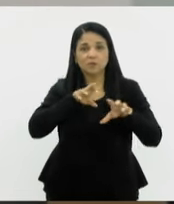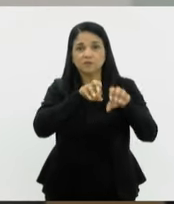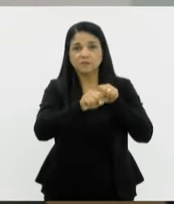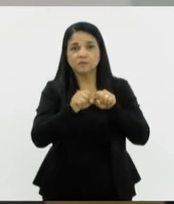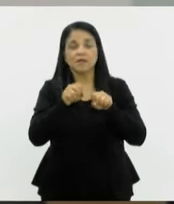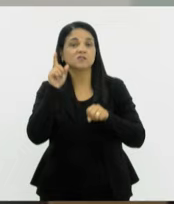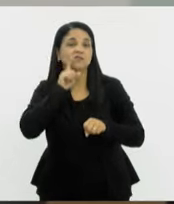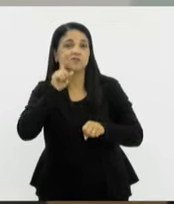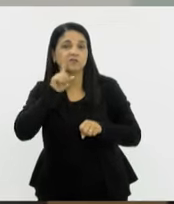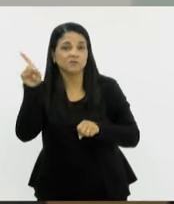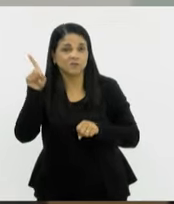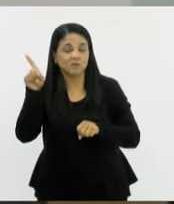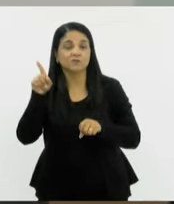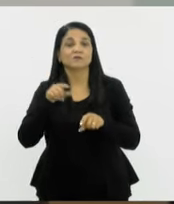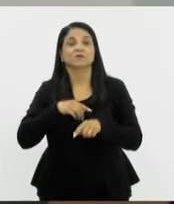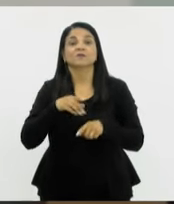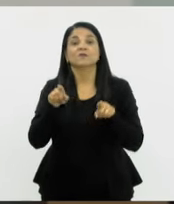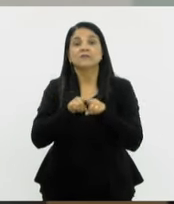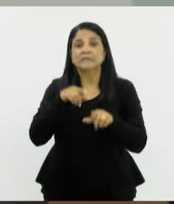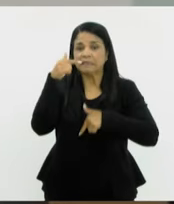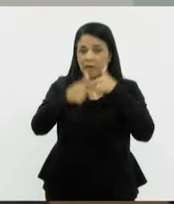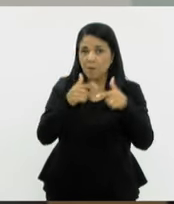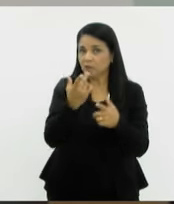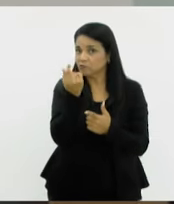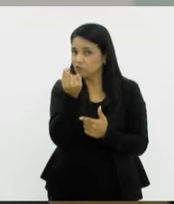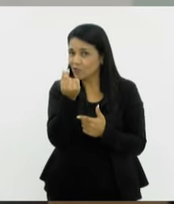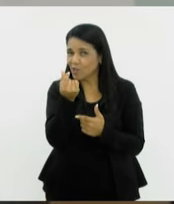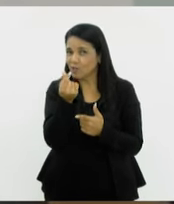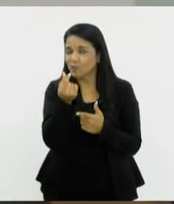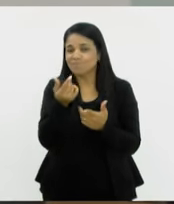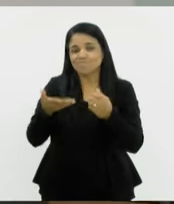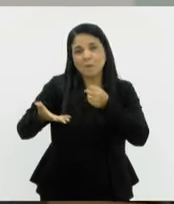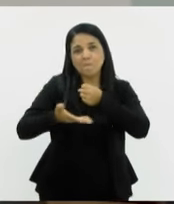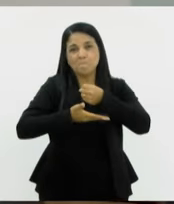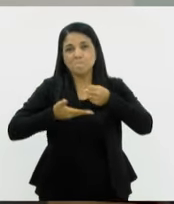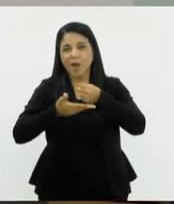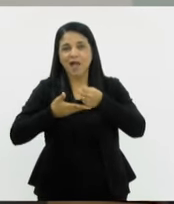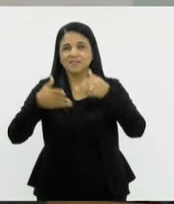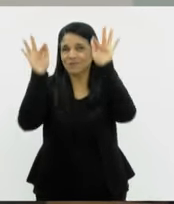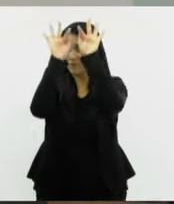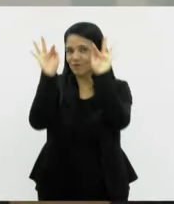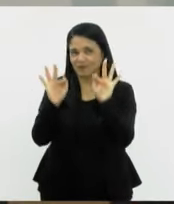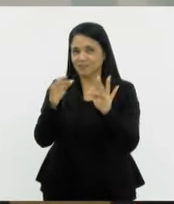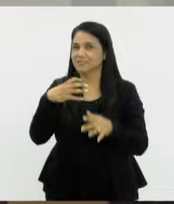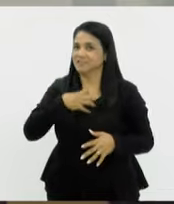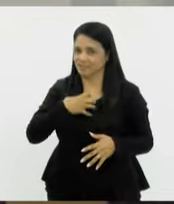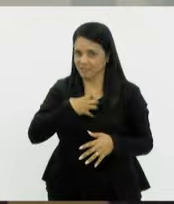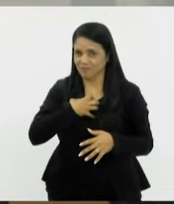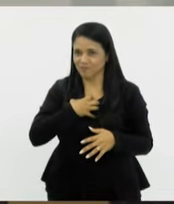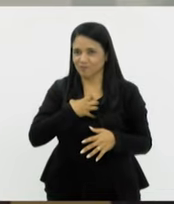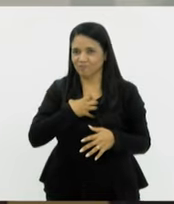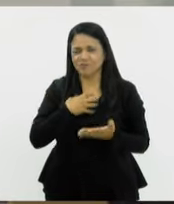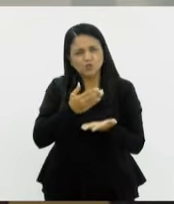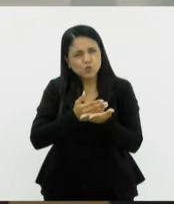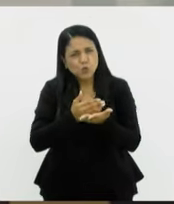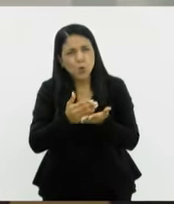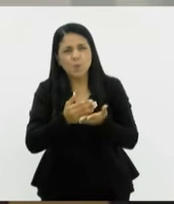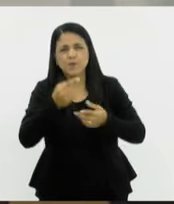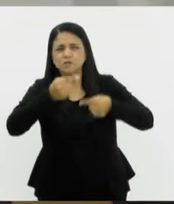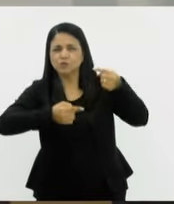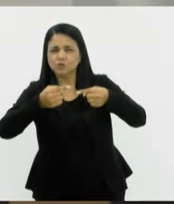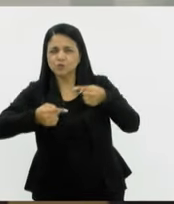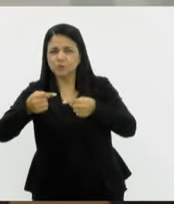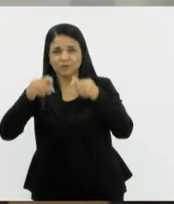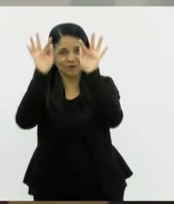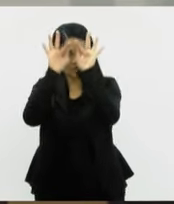Unidos, lembra que o dinheiro e trabalho estão entre as condições básicas para sermos felizes. A gente está muito no começo para discutir